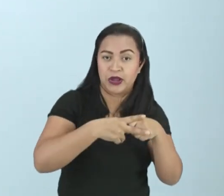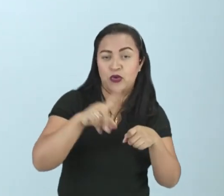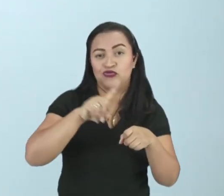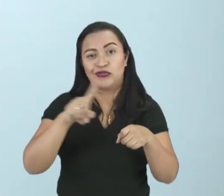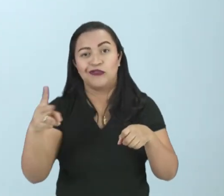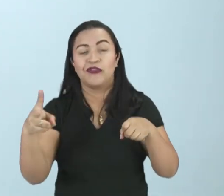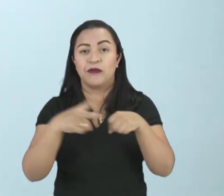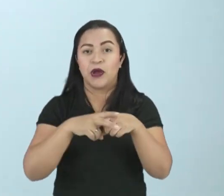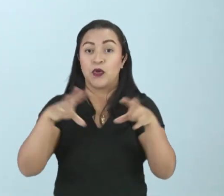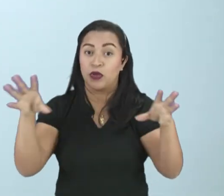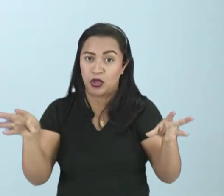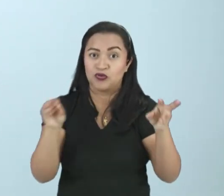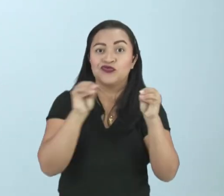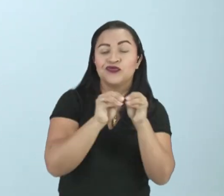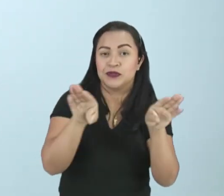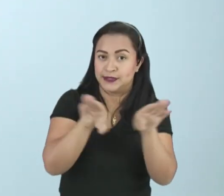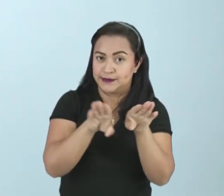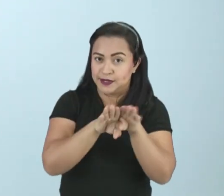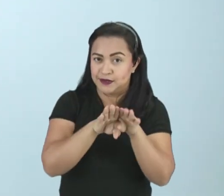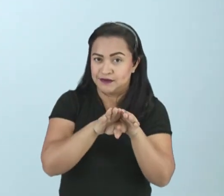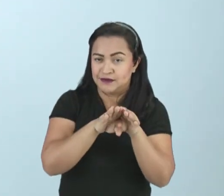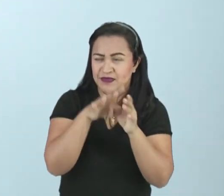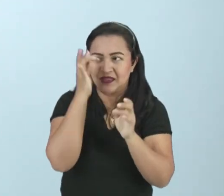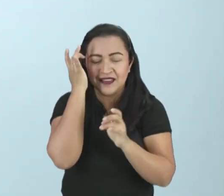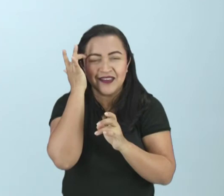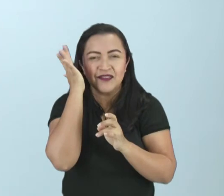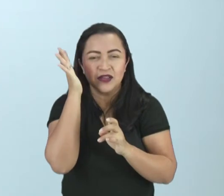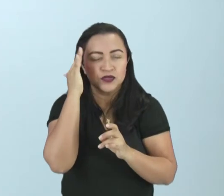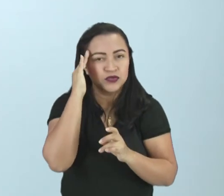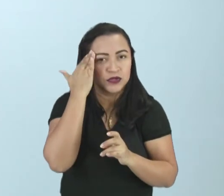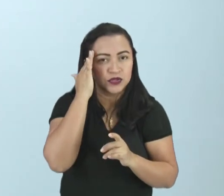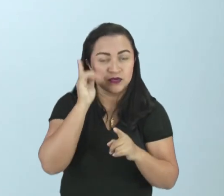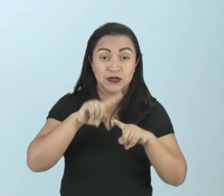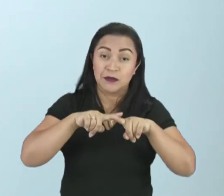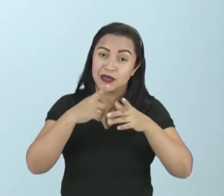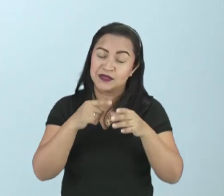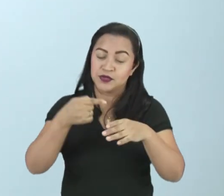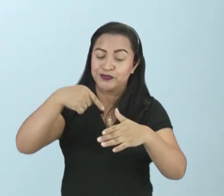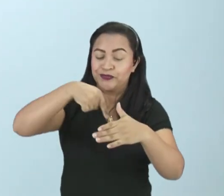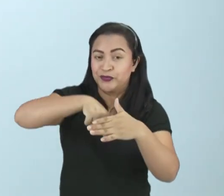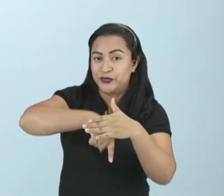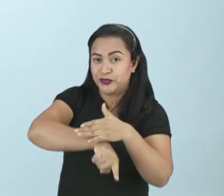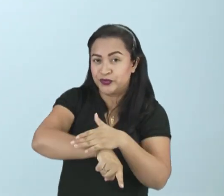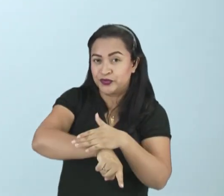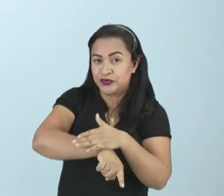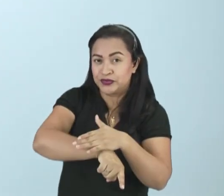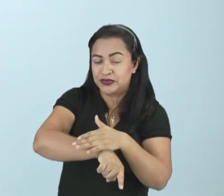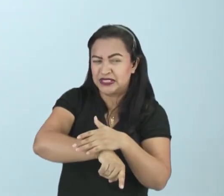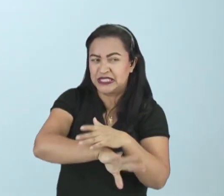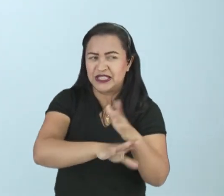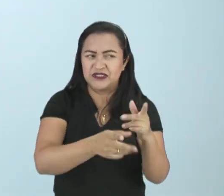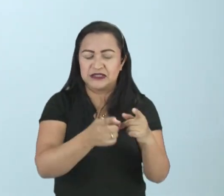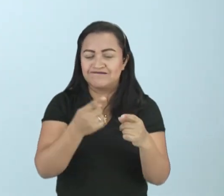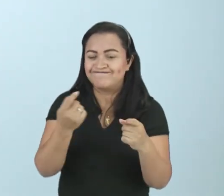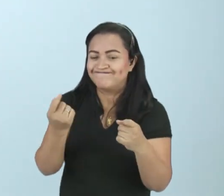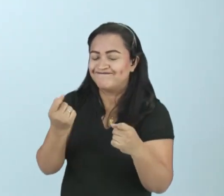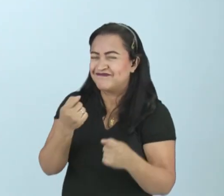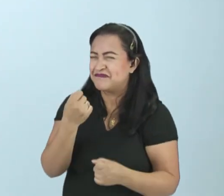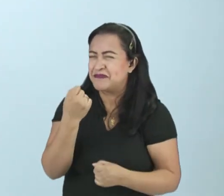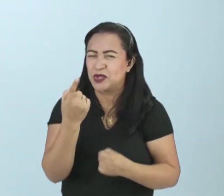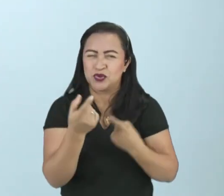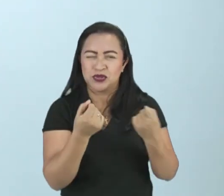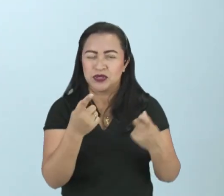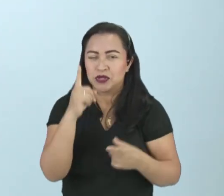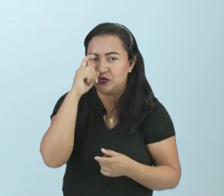tá certo? É de fácil entendimento, mas quando você vai se aprofundar, causa ali uma estranheza, né? Uma